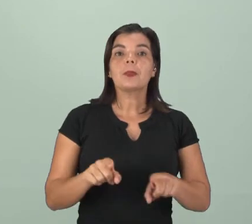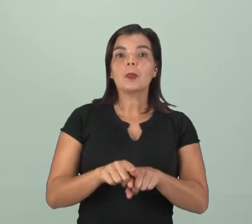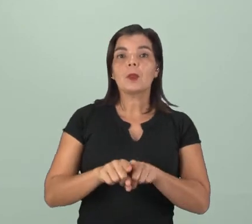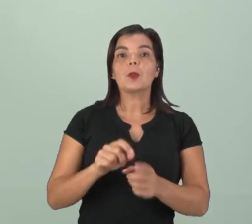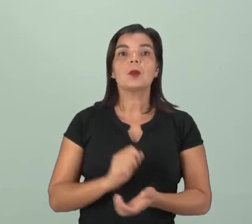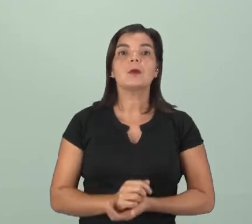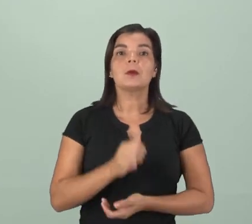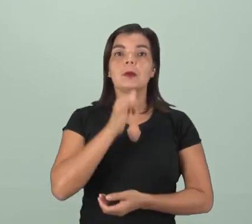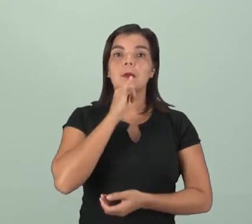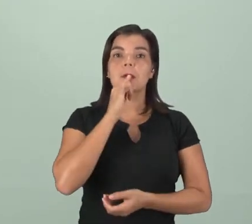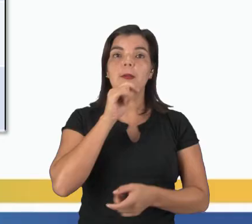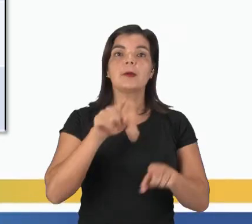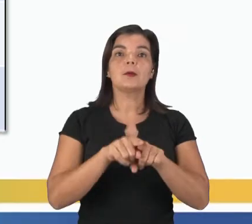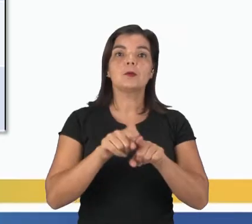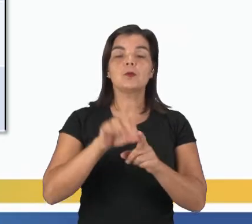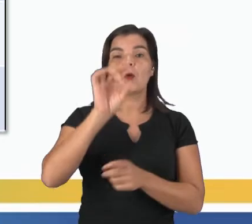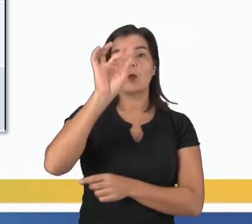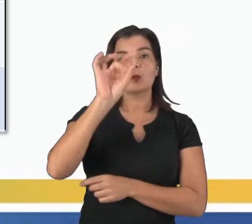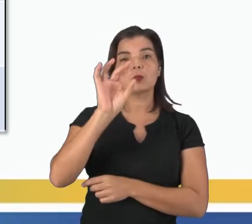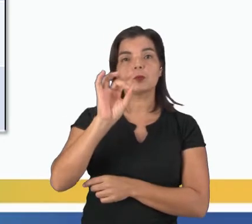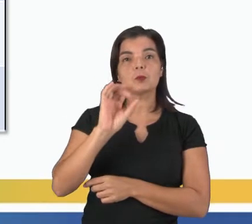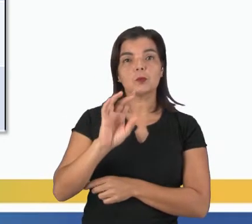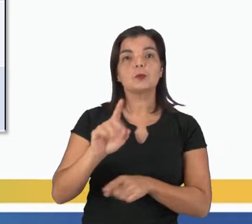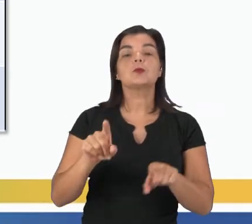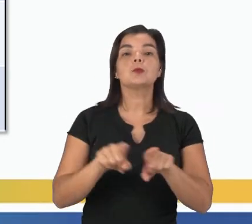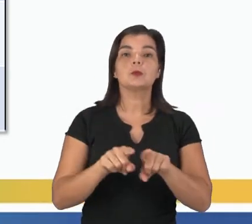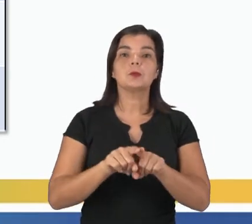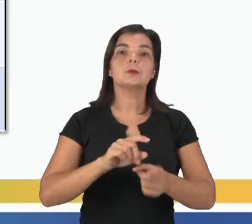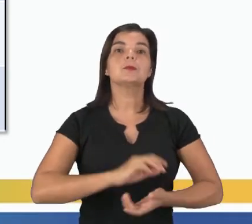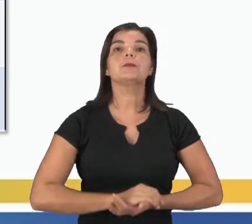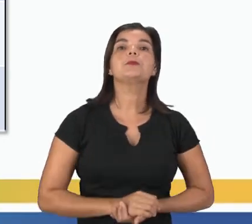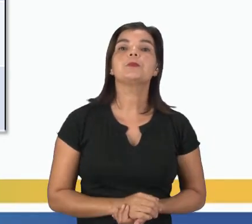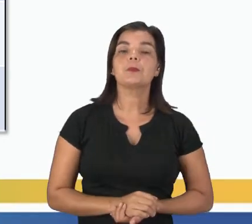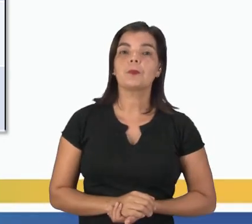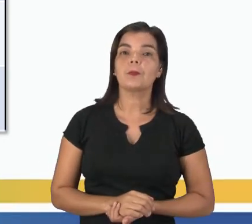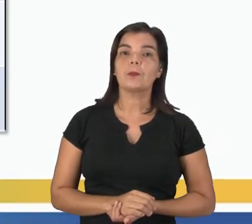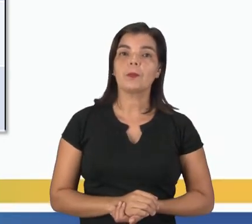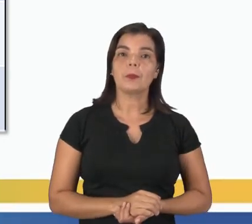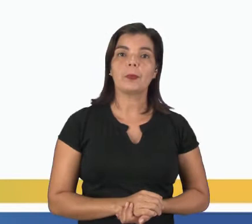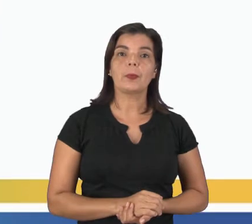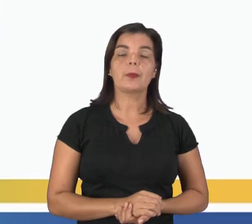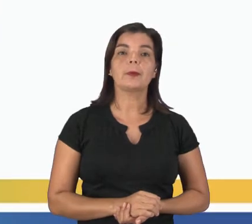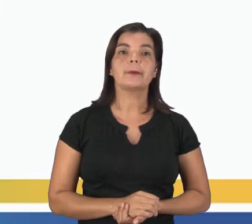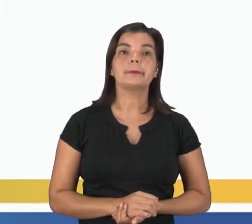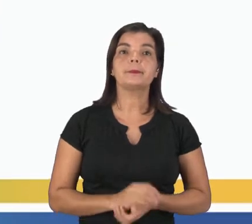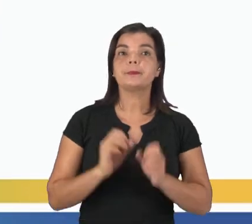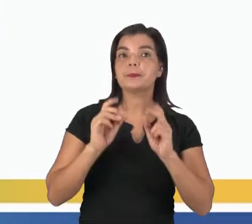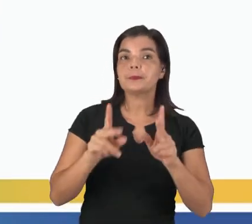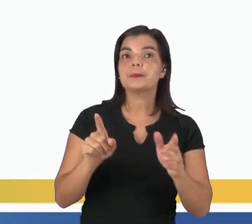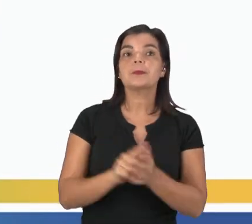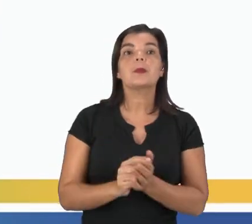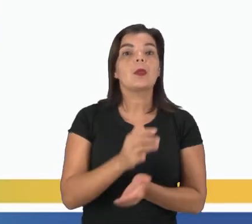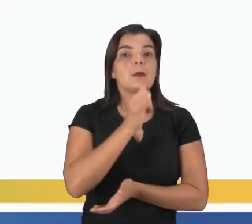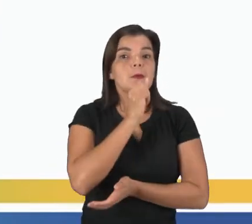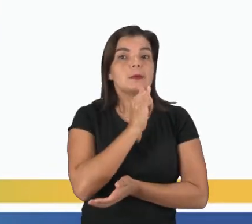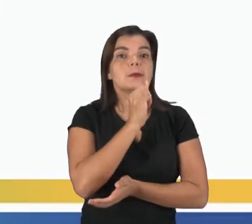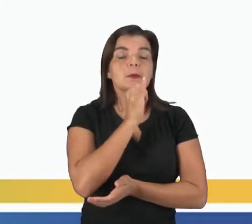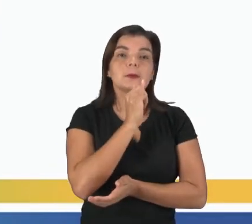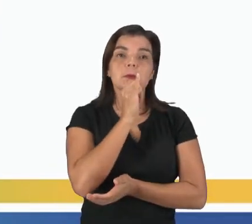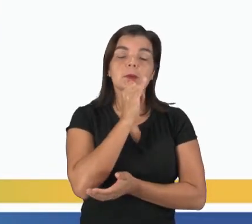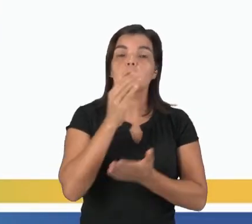Ching no taoísmo, os Analectos no confucionismo, a Triptaka no budismo, ok?